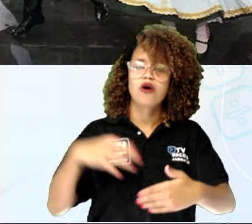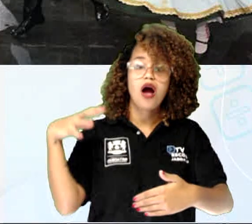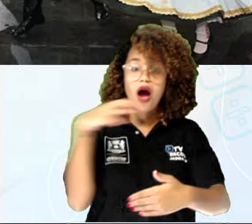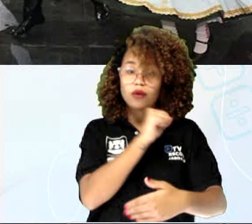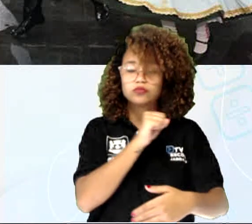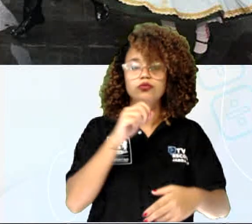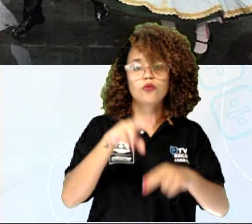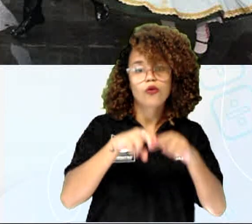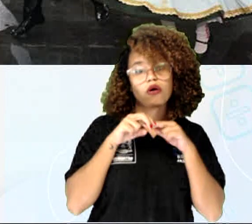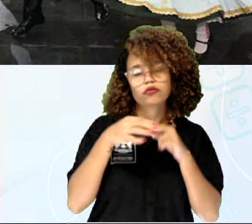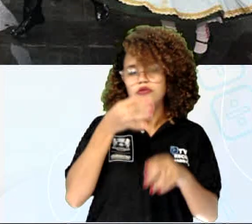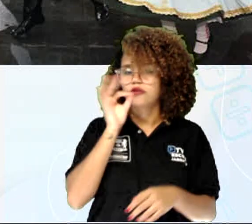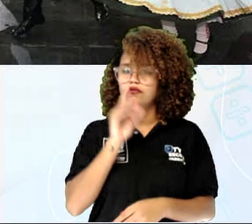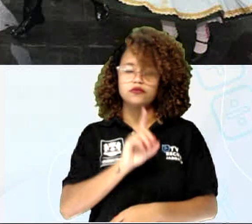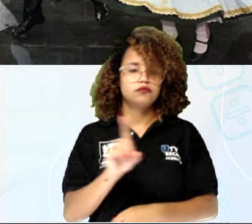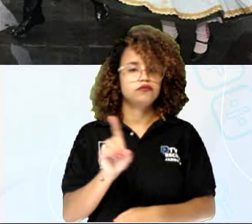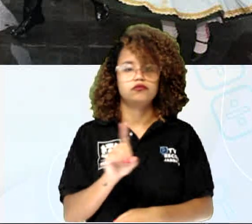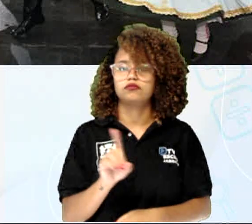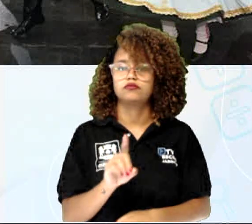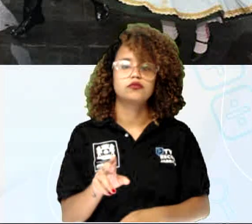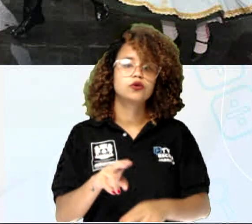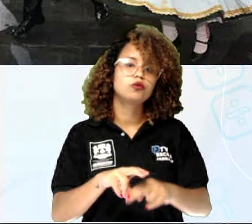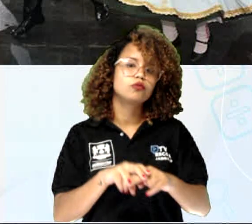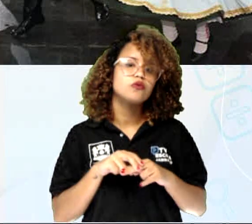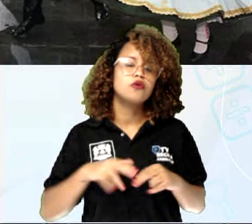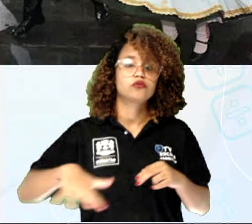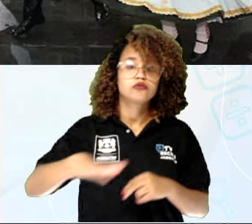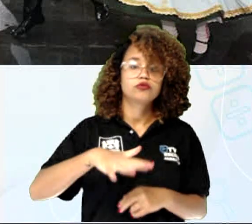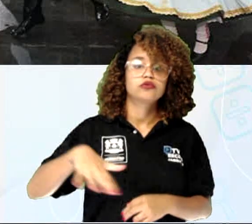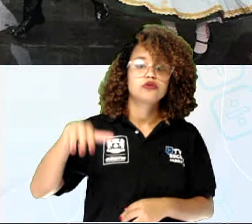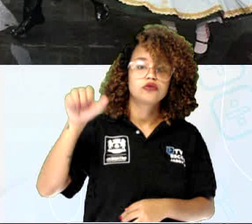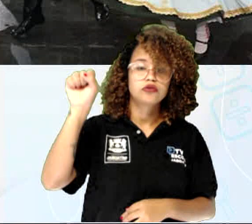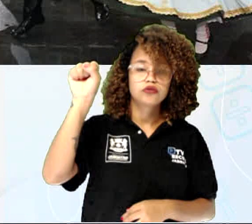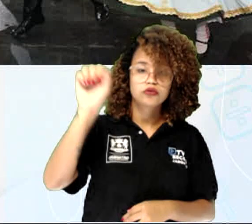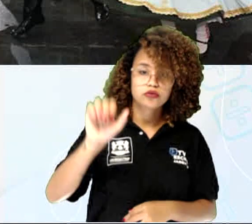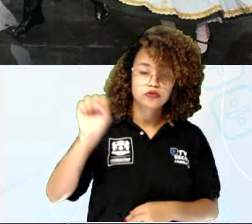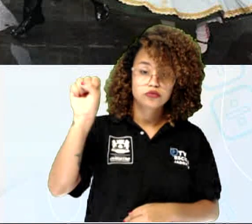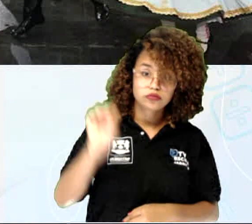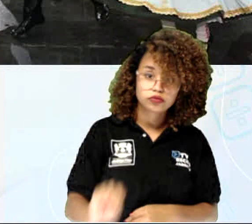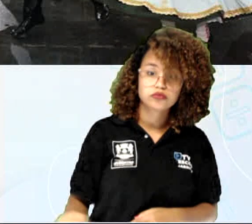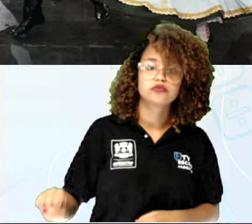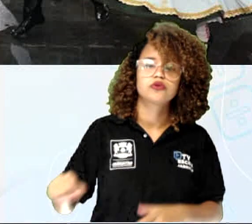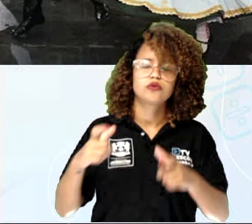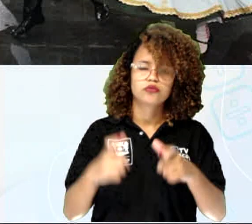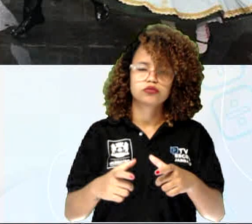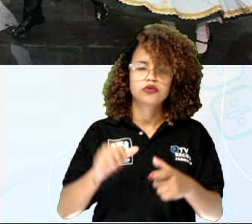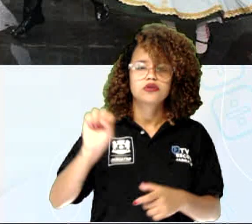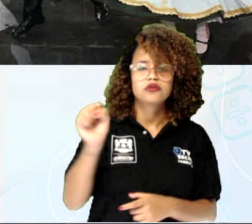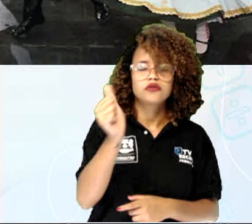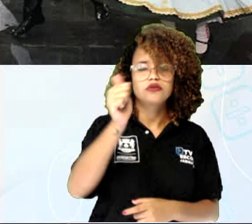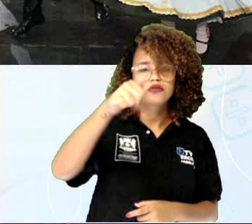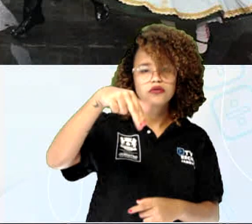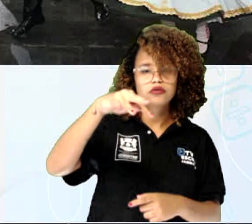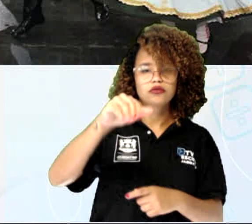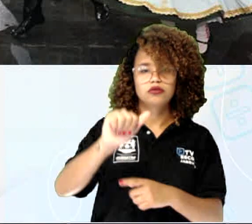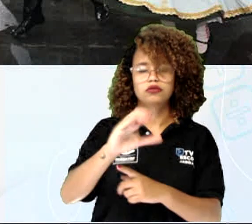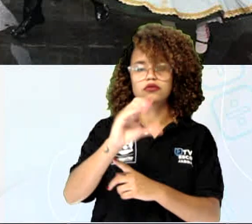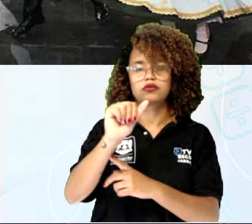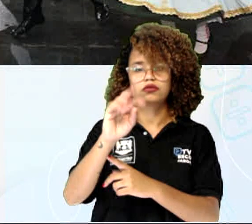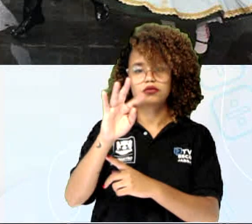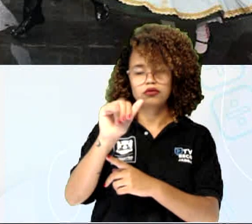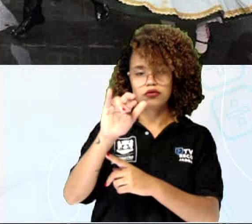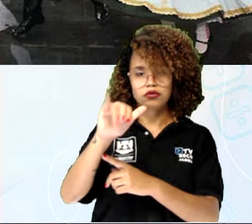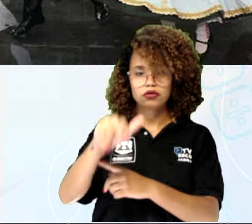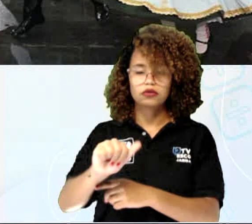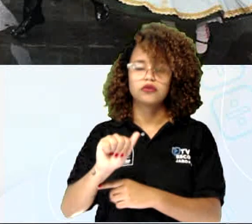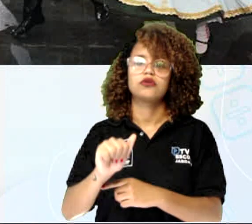café. Os alemães eles vieram principalmente para a região sul, para os estados de Santa Catarina, alguns para os estados do Rio Grande do